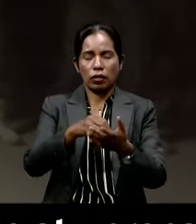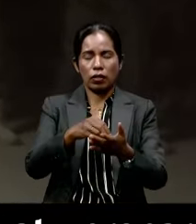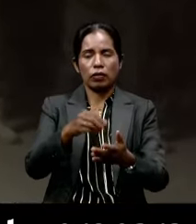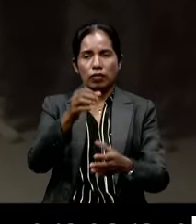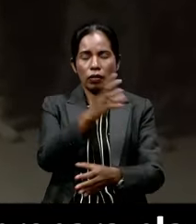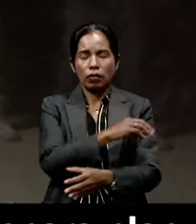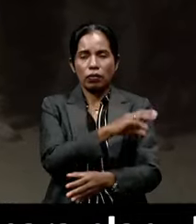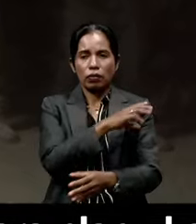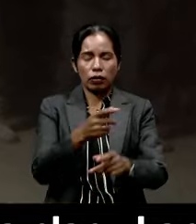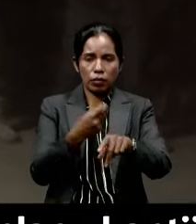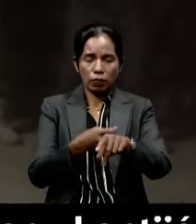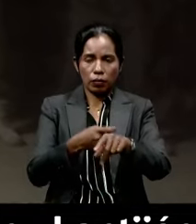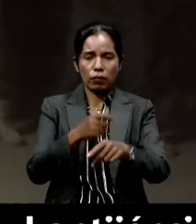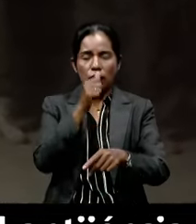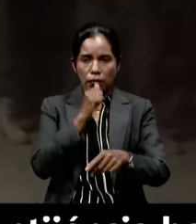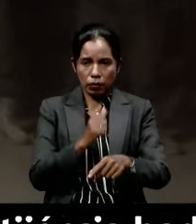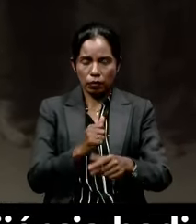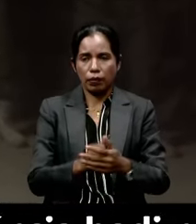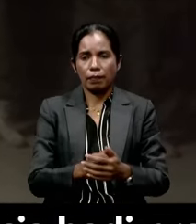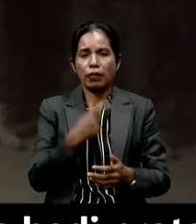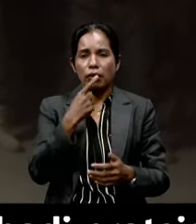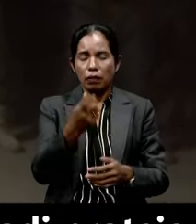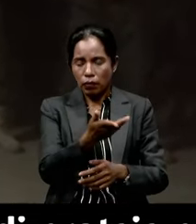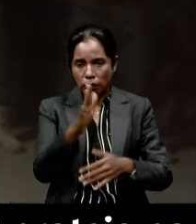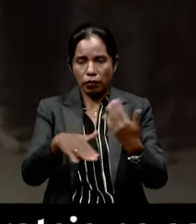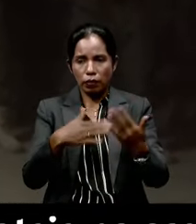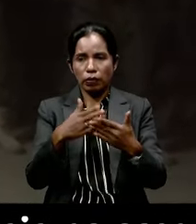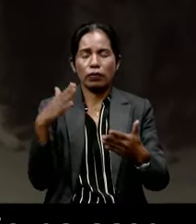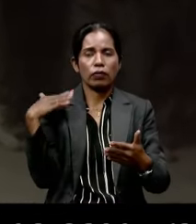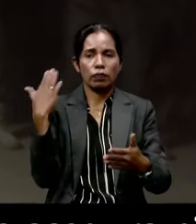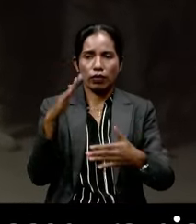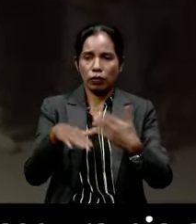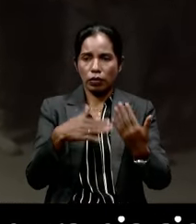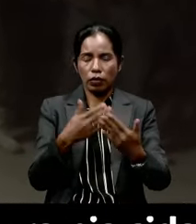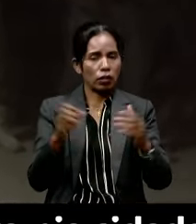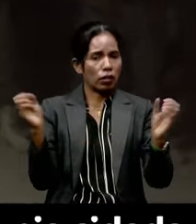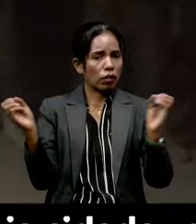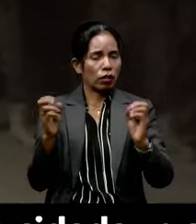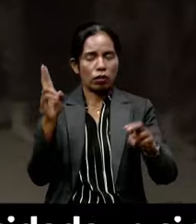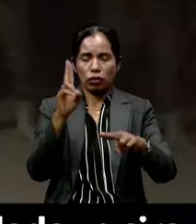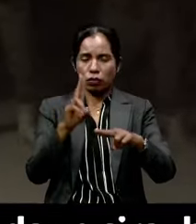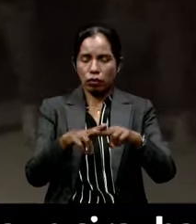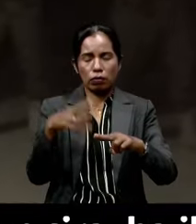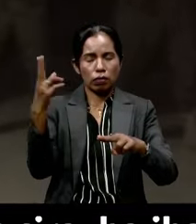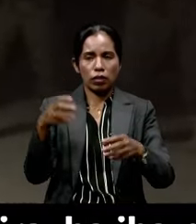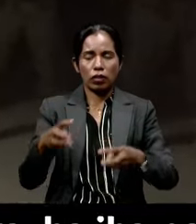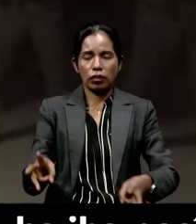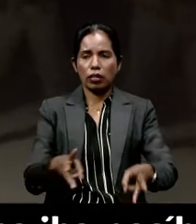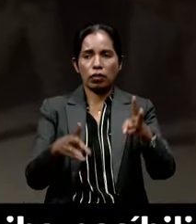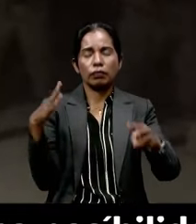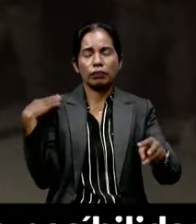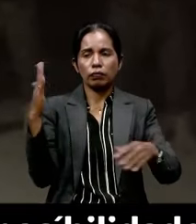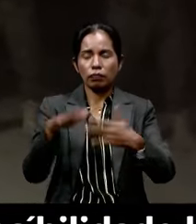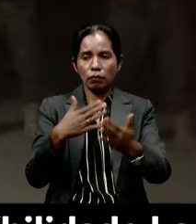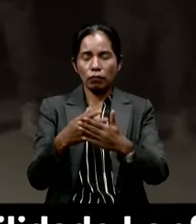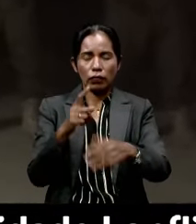Hakmatek. A poder ver que você está. Jovem Sira, la turi estrada. Jovem Sira, e